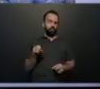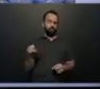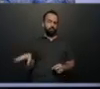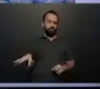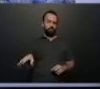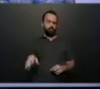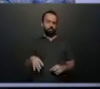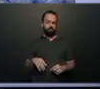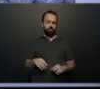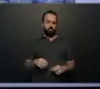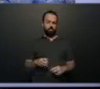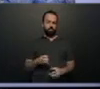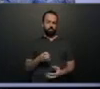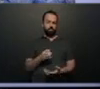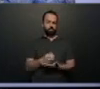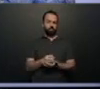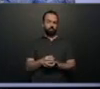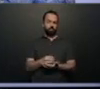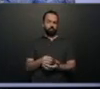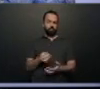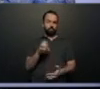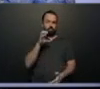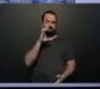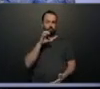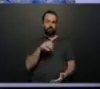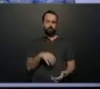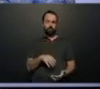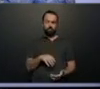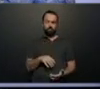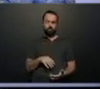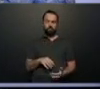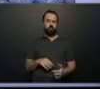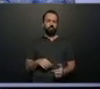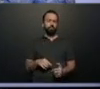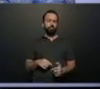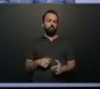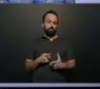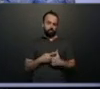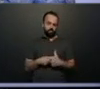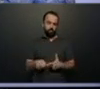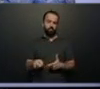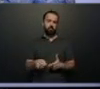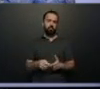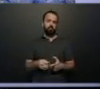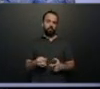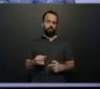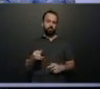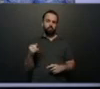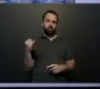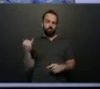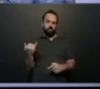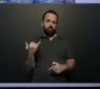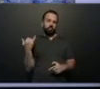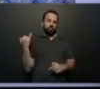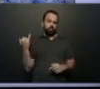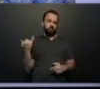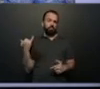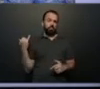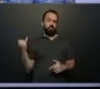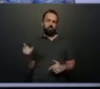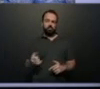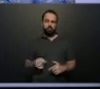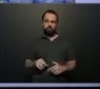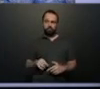garrafas PETs, assim como de outros produtos, né, ele ainda é um problema ambiental, ele causa poluição e